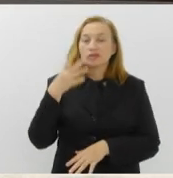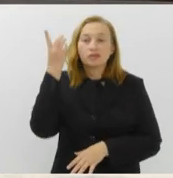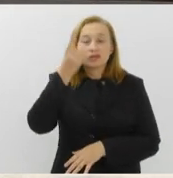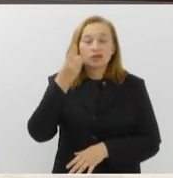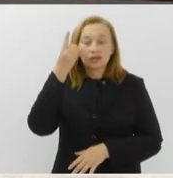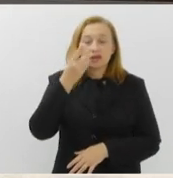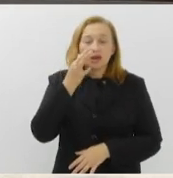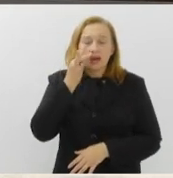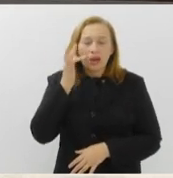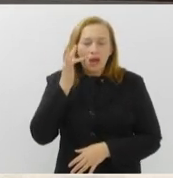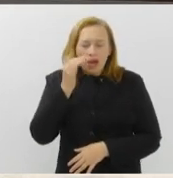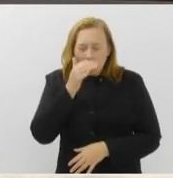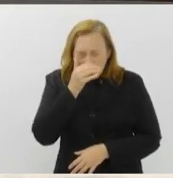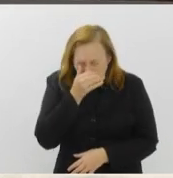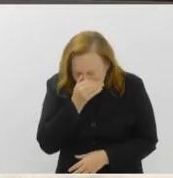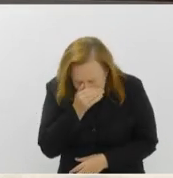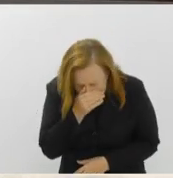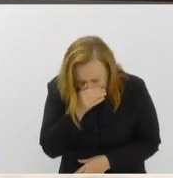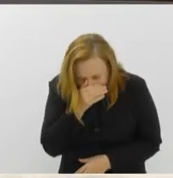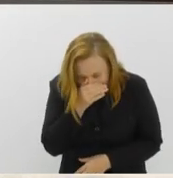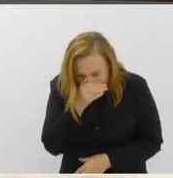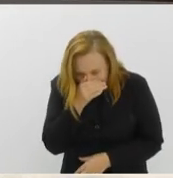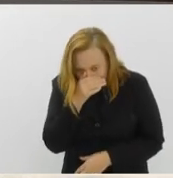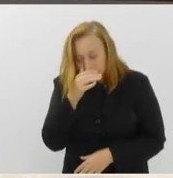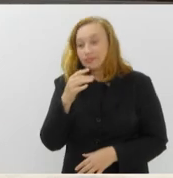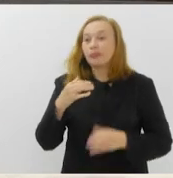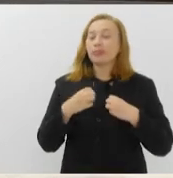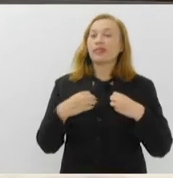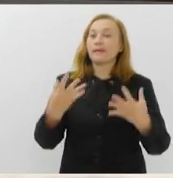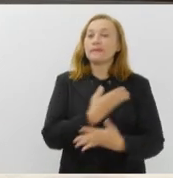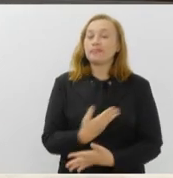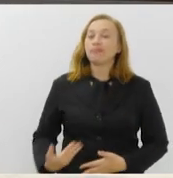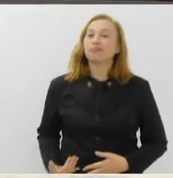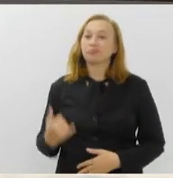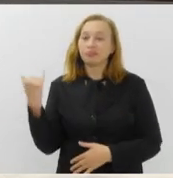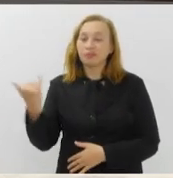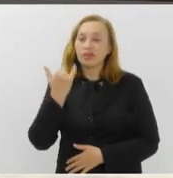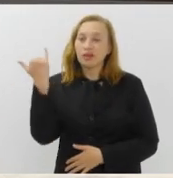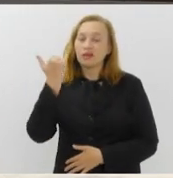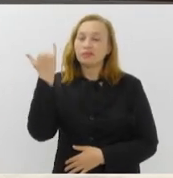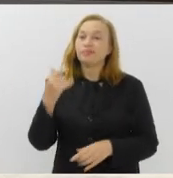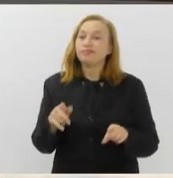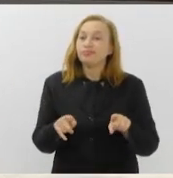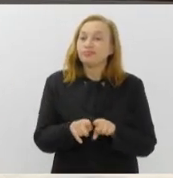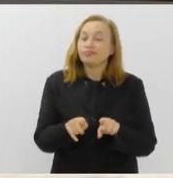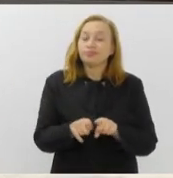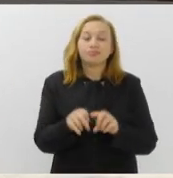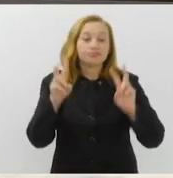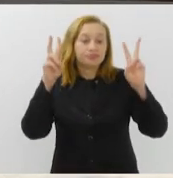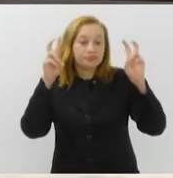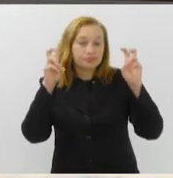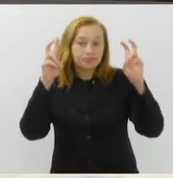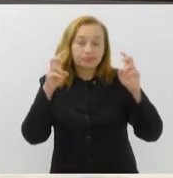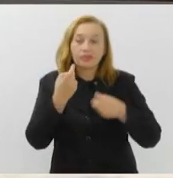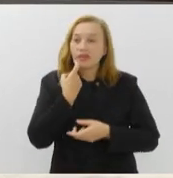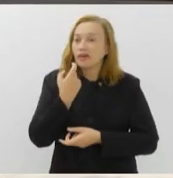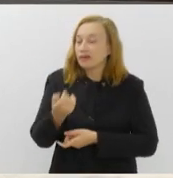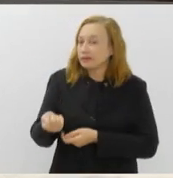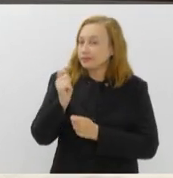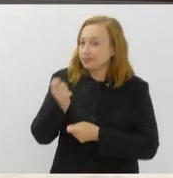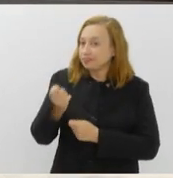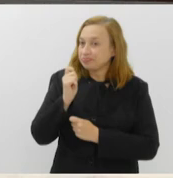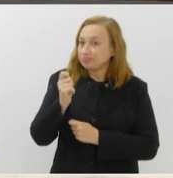Serafini, fizemos uma importante audiência pública também sobre esse tema da